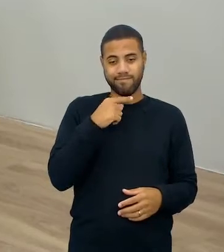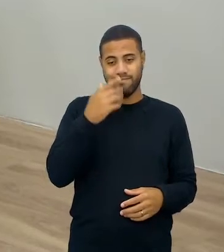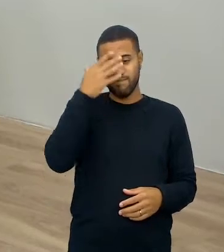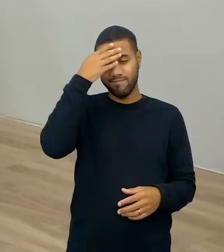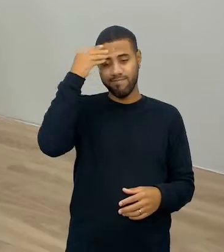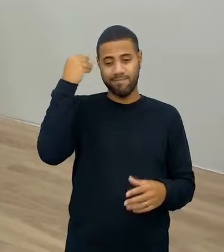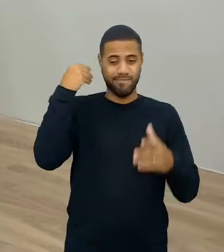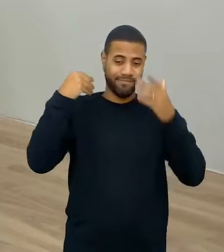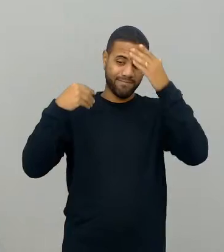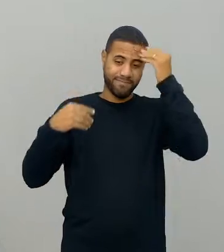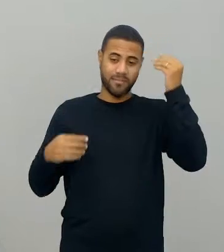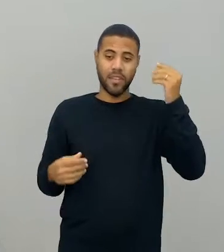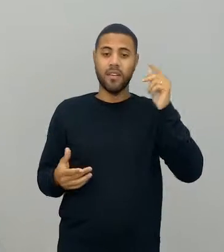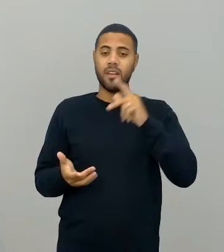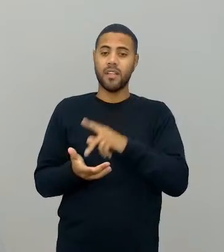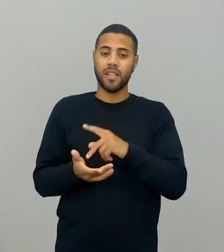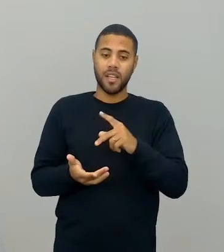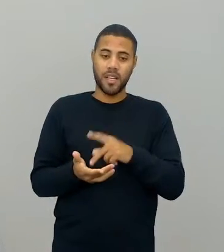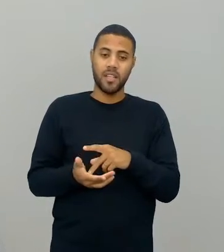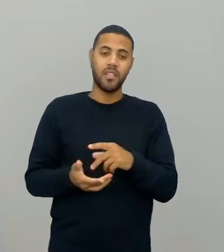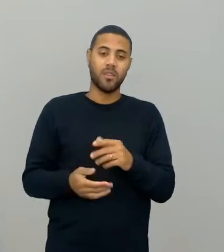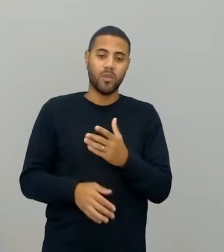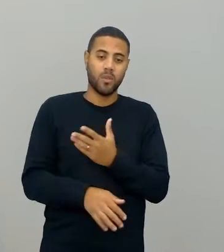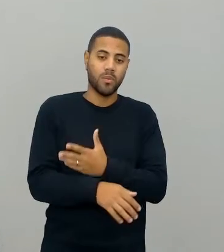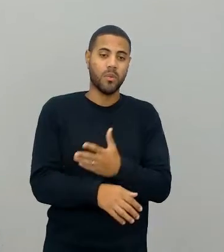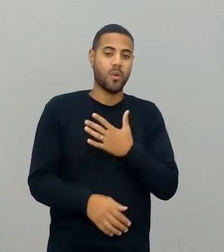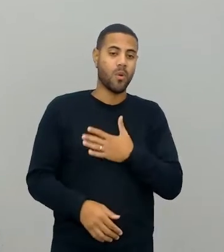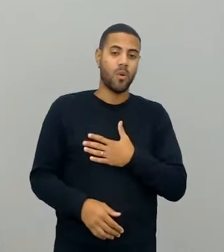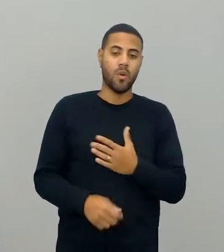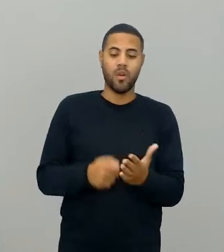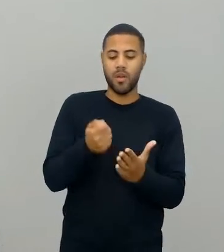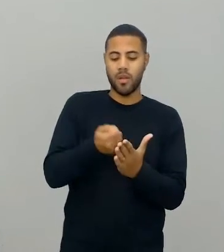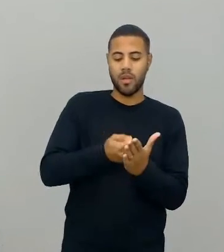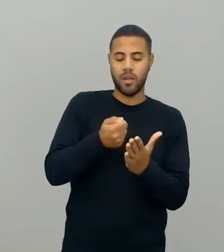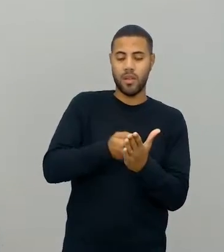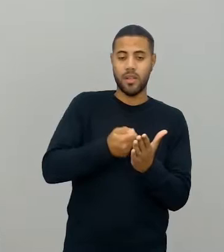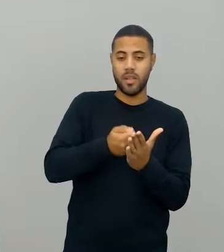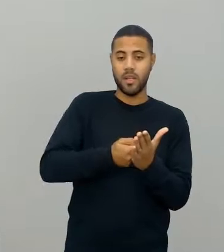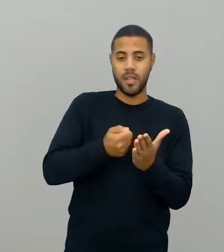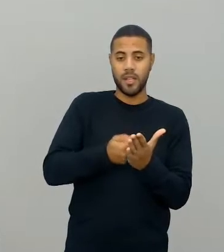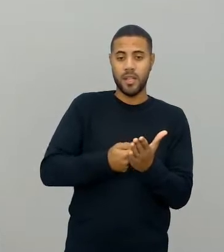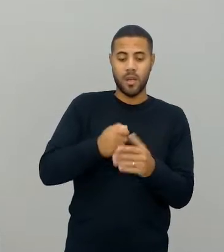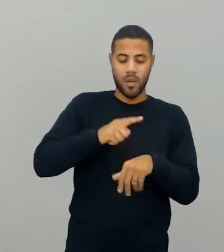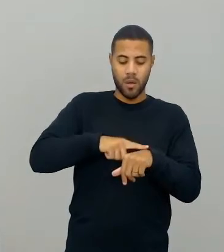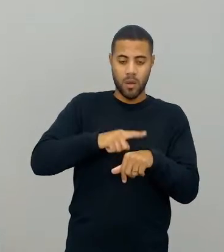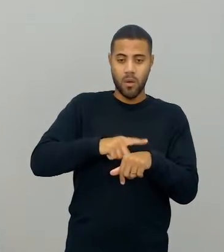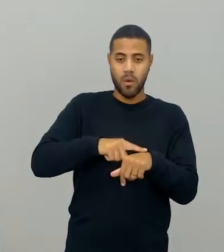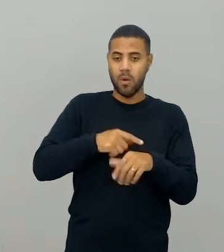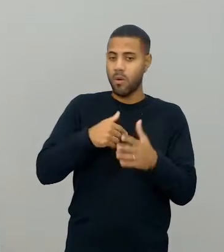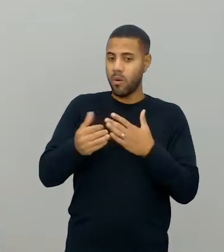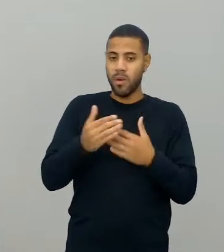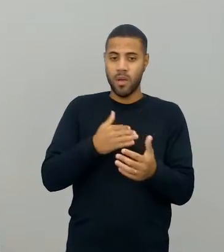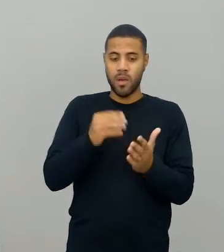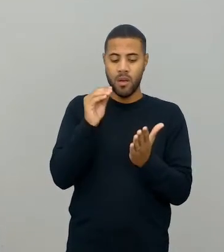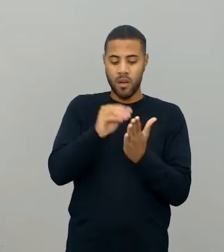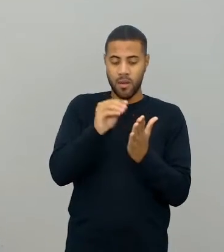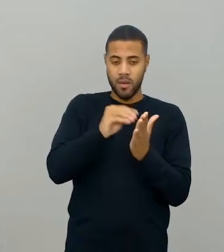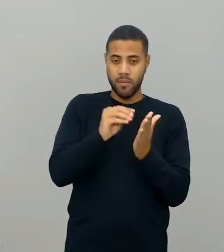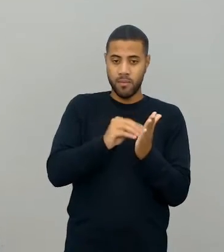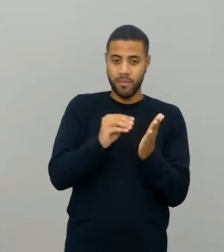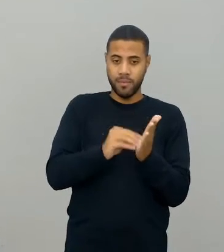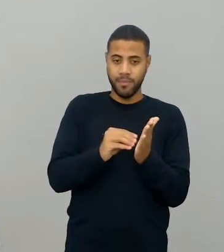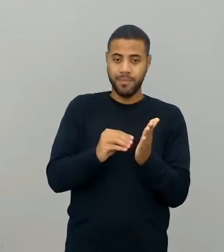Quantas coisas... tenho a mania da agenda, né? De sempre estar anotando e agendando o horário, seja o que for, né?